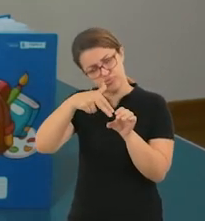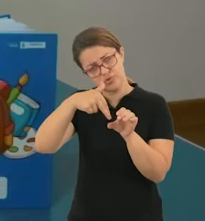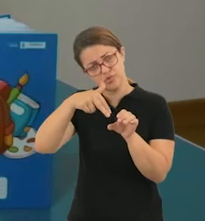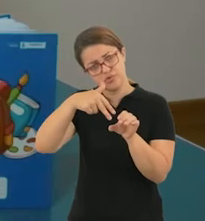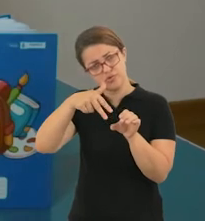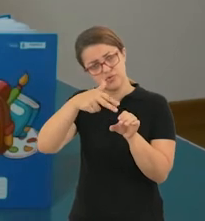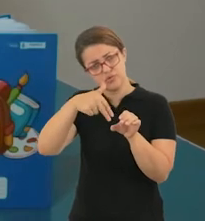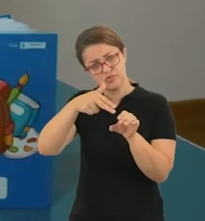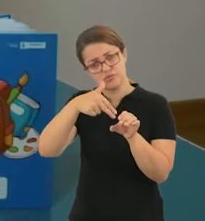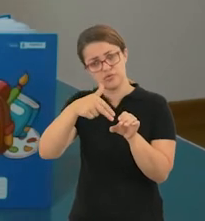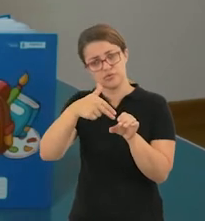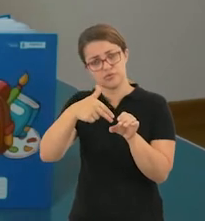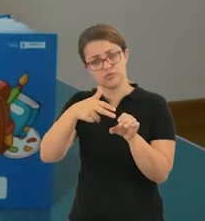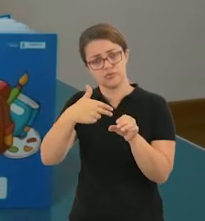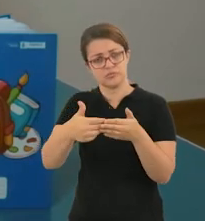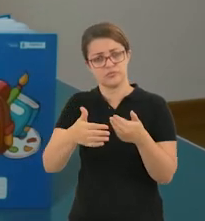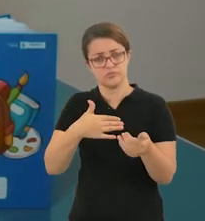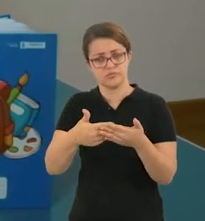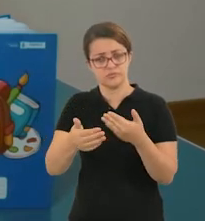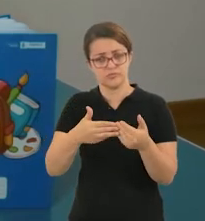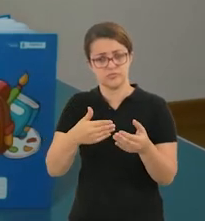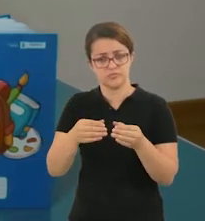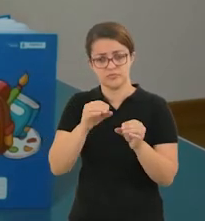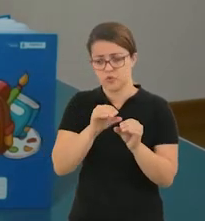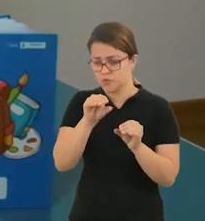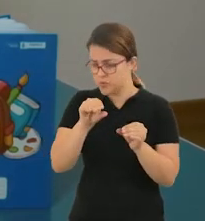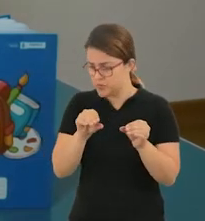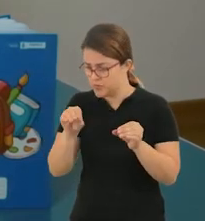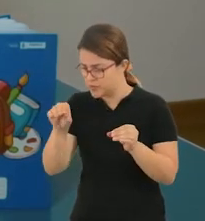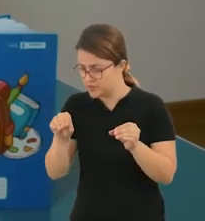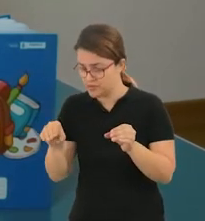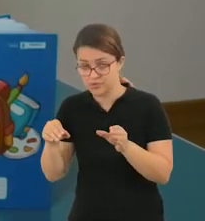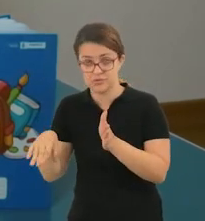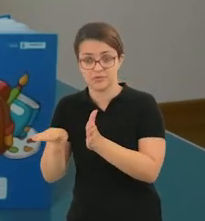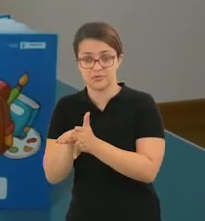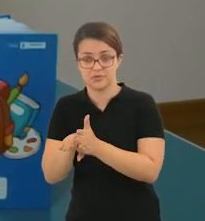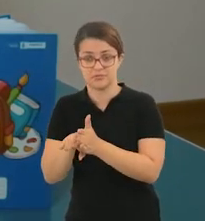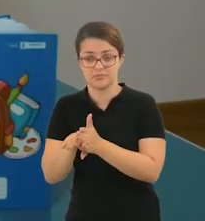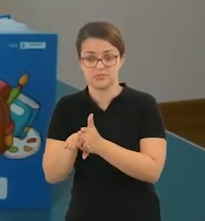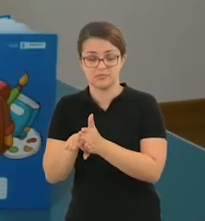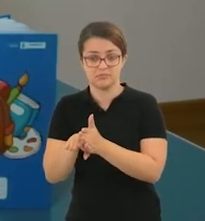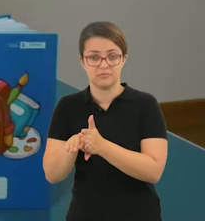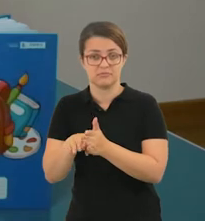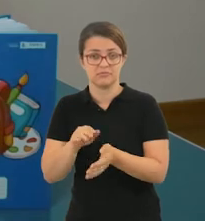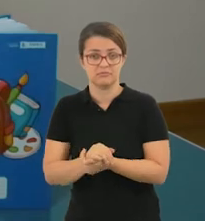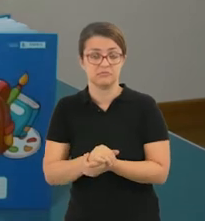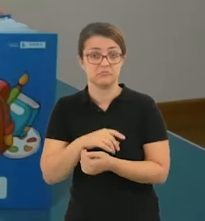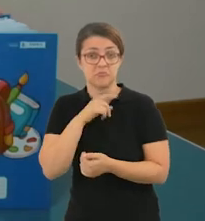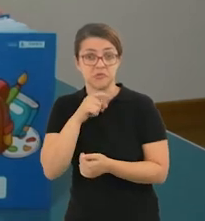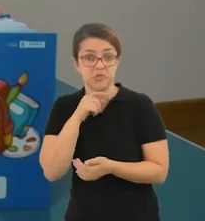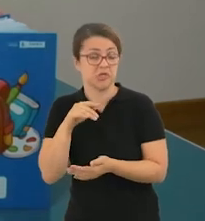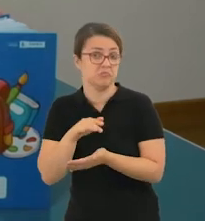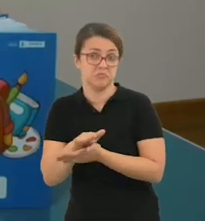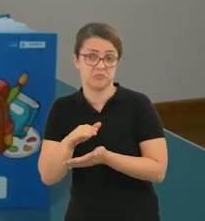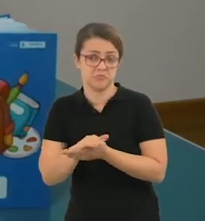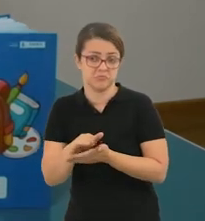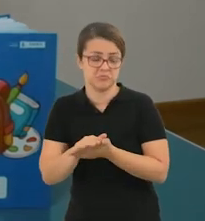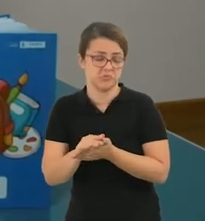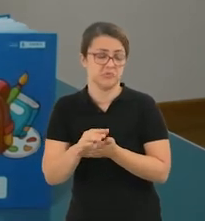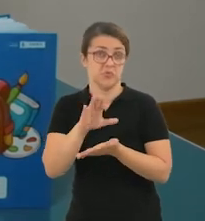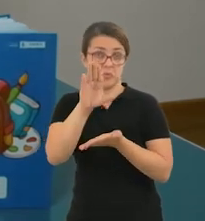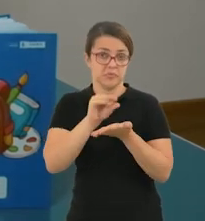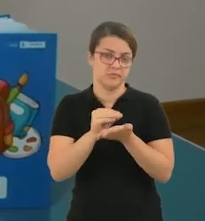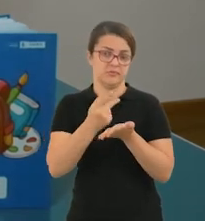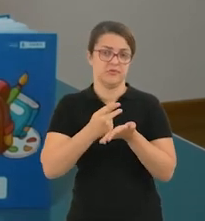bom? Qualquer cor, contanto que fique bem bonito no seu caderno. Se você não tiver como imprimir, é só desenhar no caderno. Use